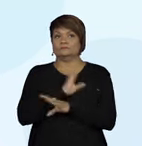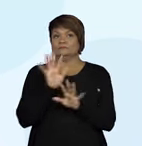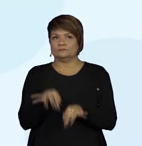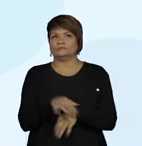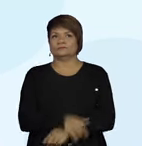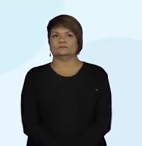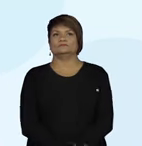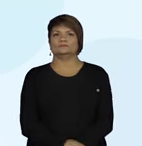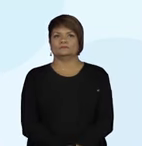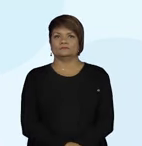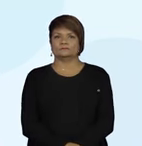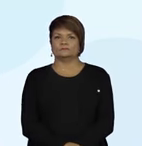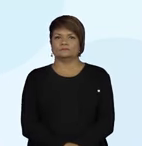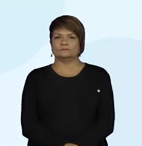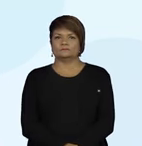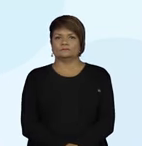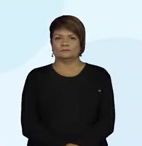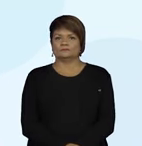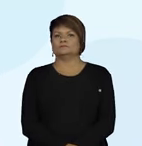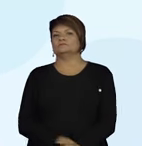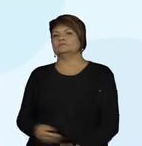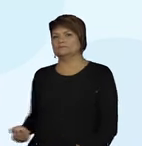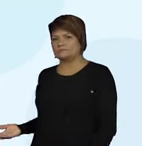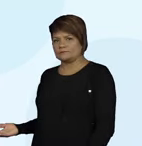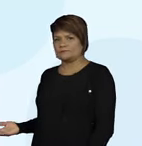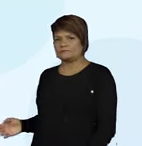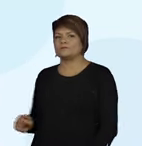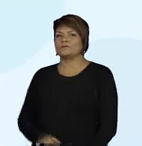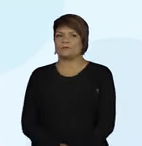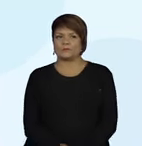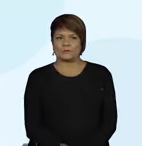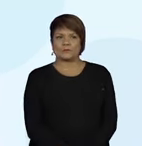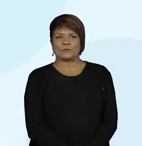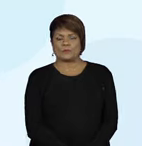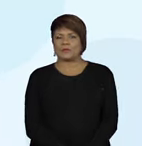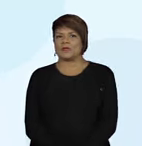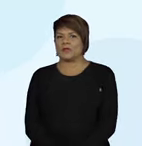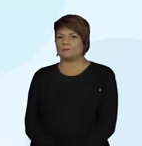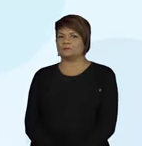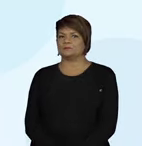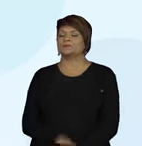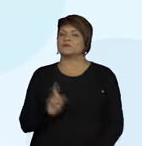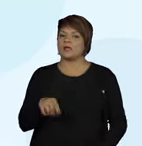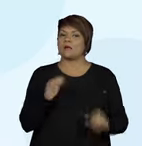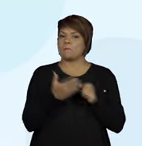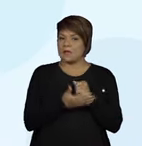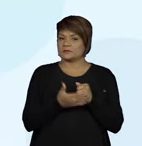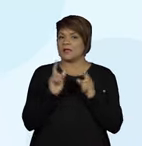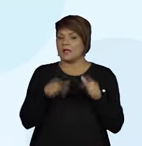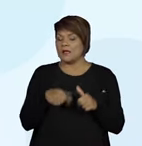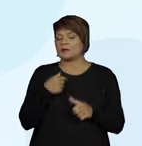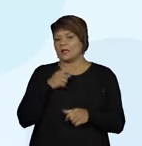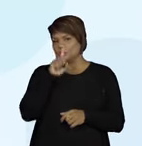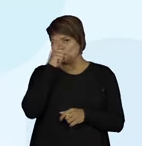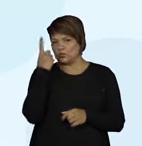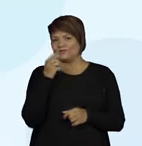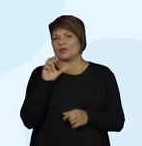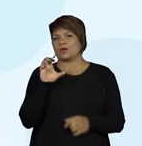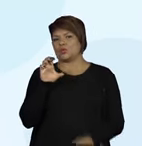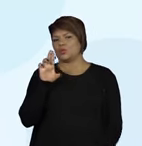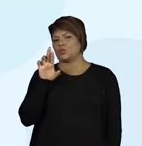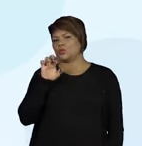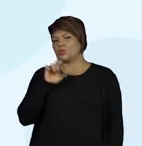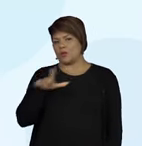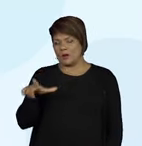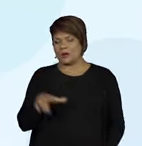Joyce. A televisão está aqui. Ele é baseado na série Dúvida Cruel, que vai ao ar no canal. Na obra, respondemos